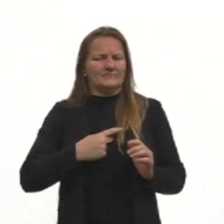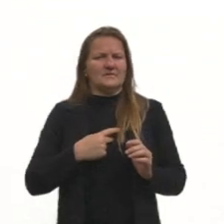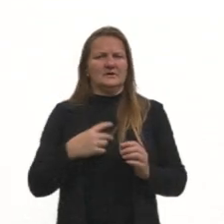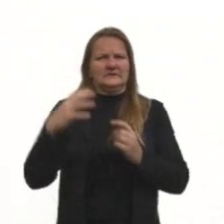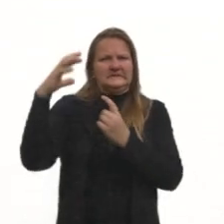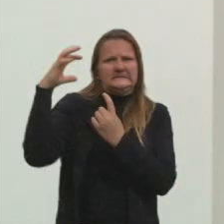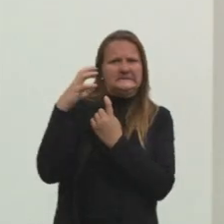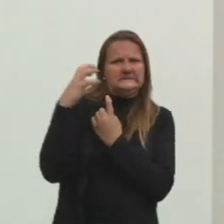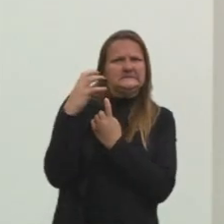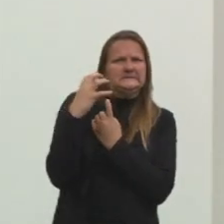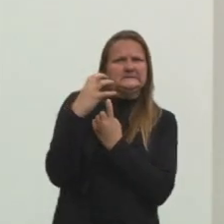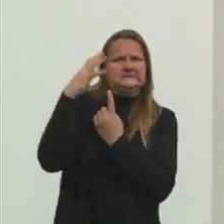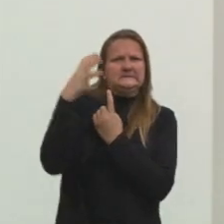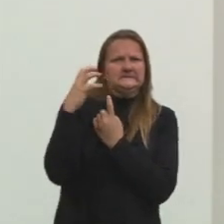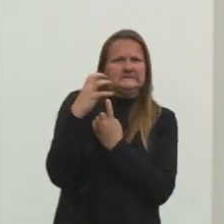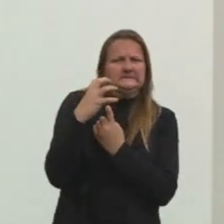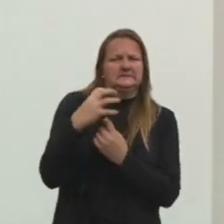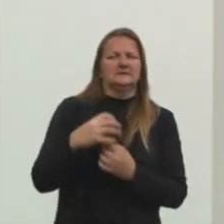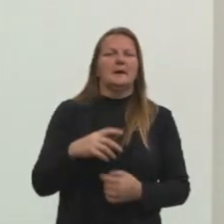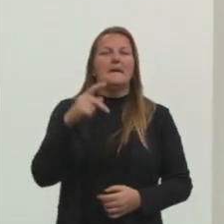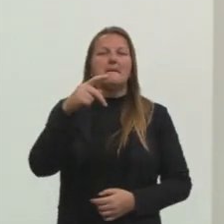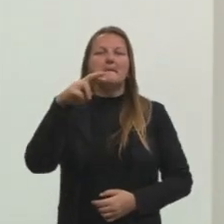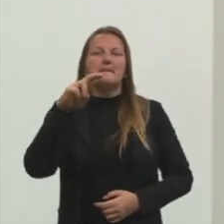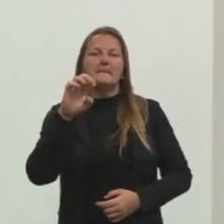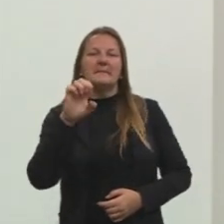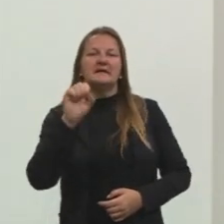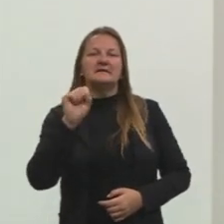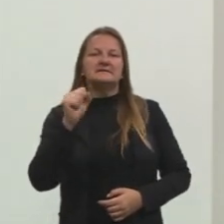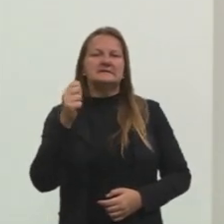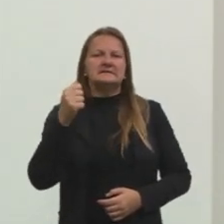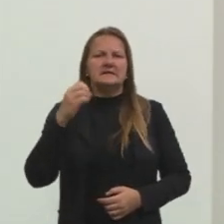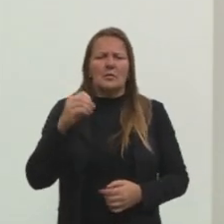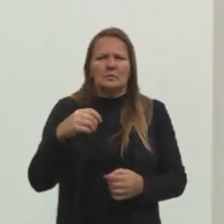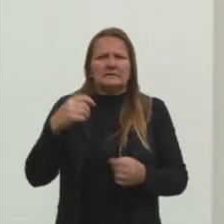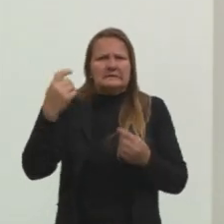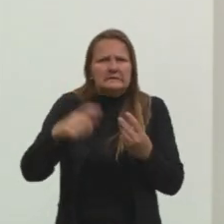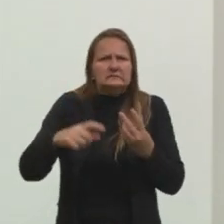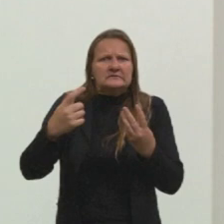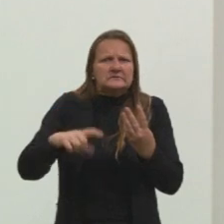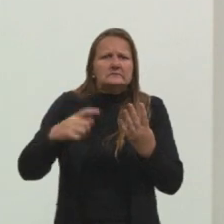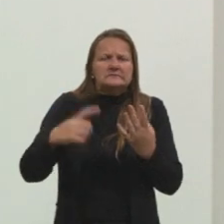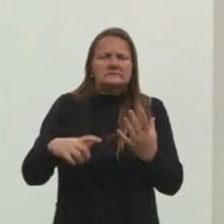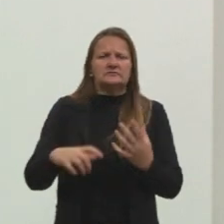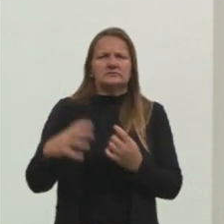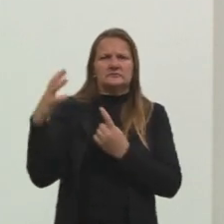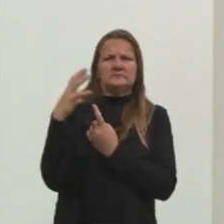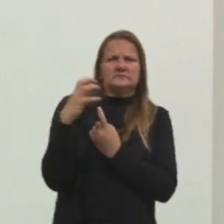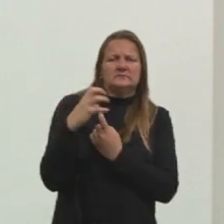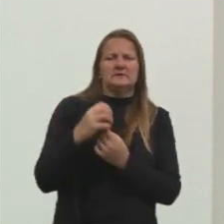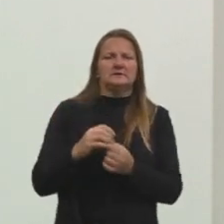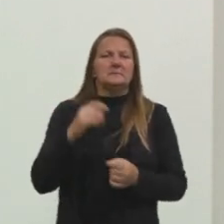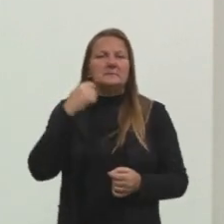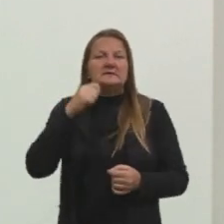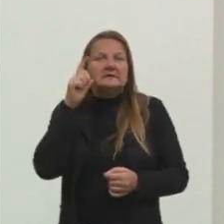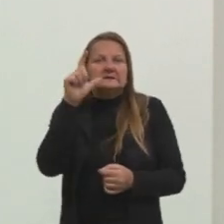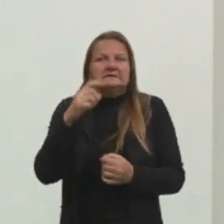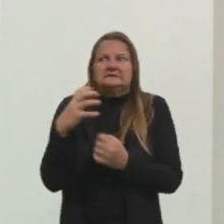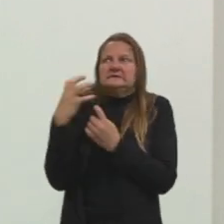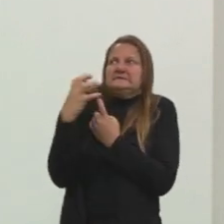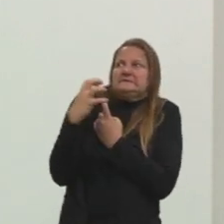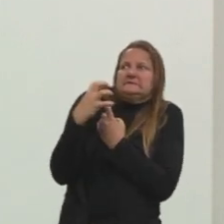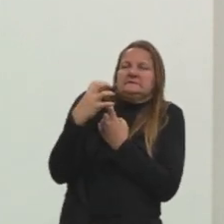né que estão sempre falando que tem que fazer a prova tem que estar sempre chegando no resultado né de aprovação